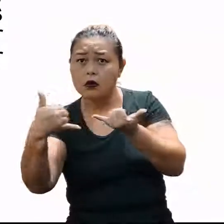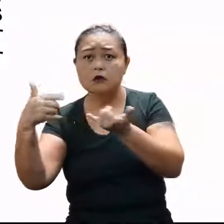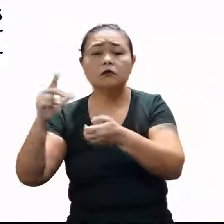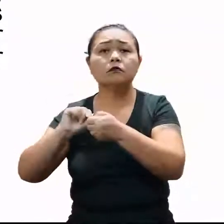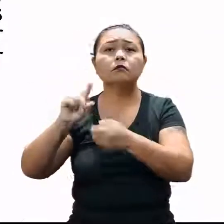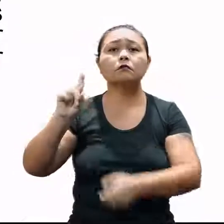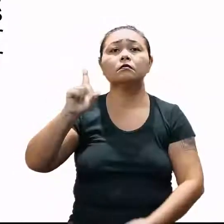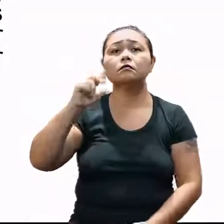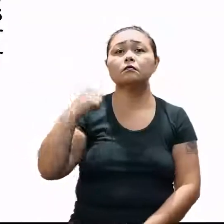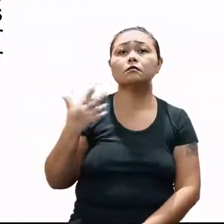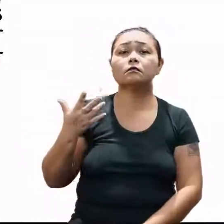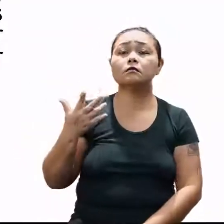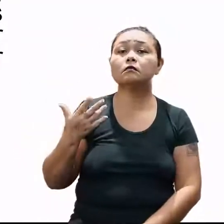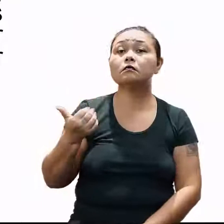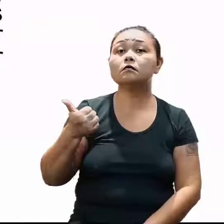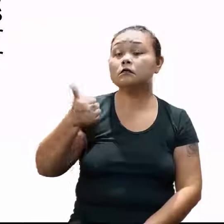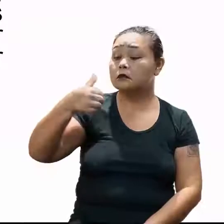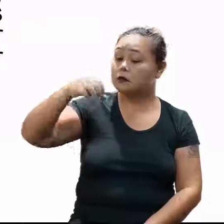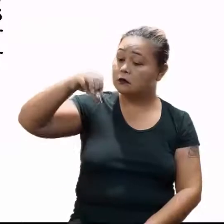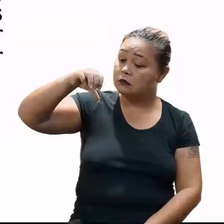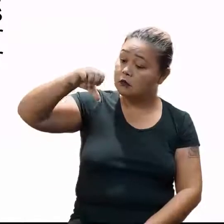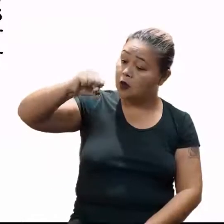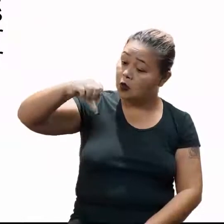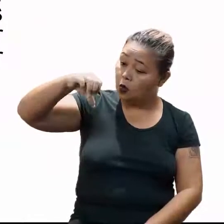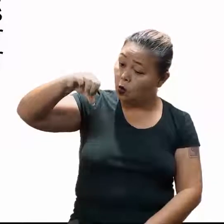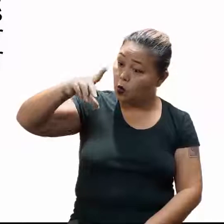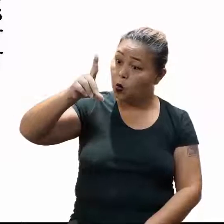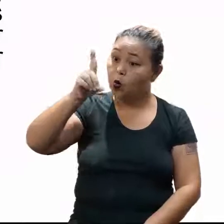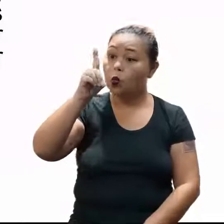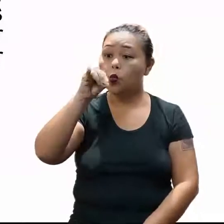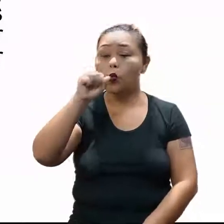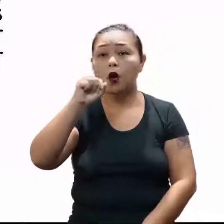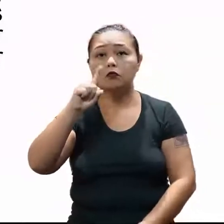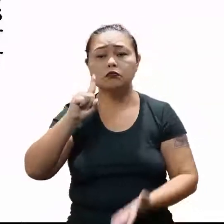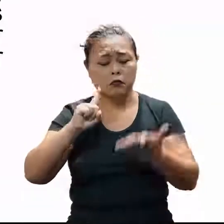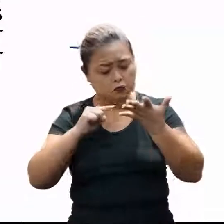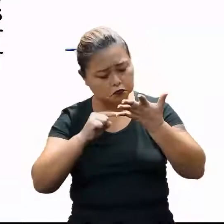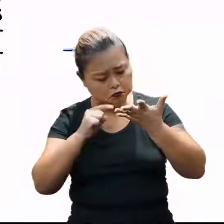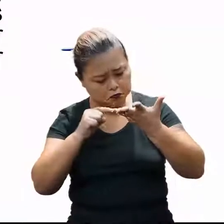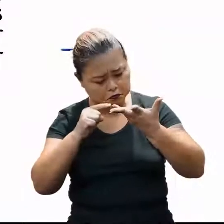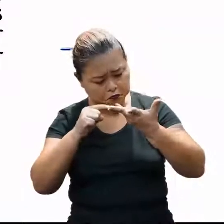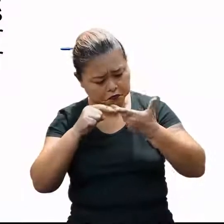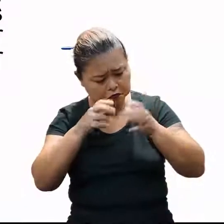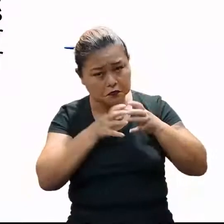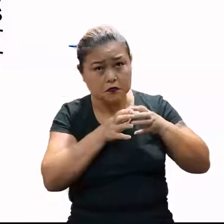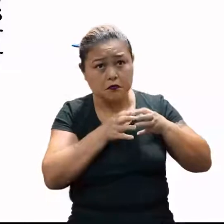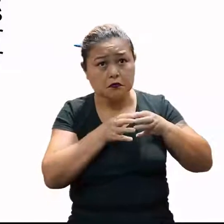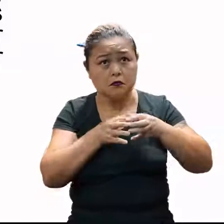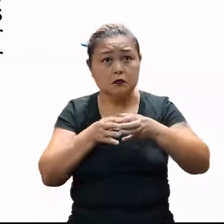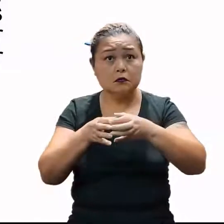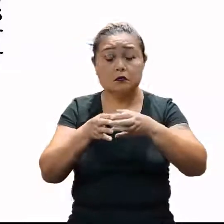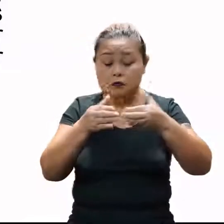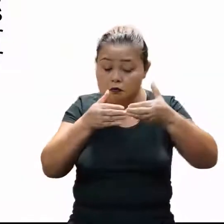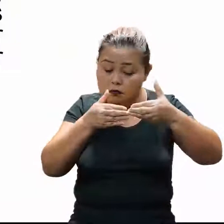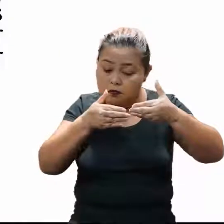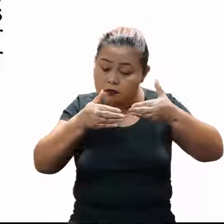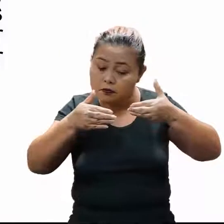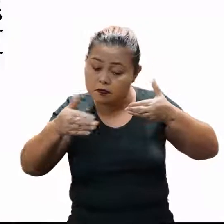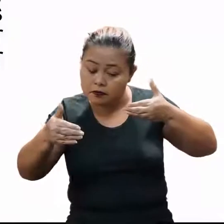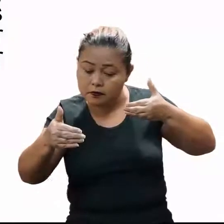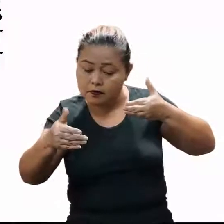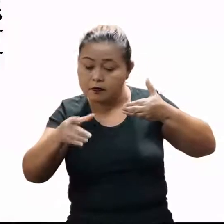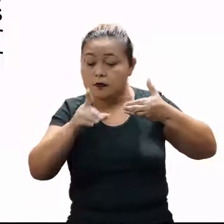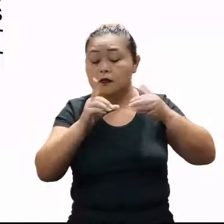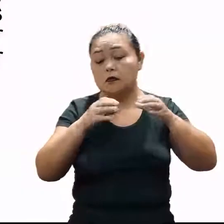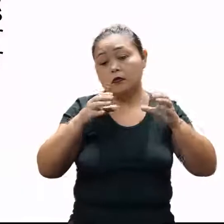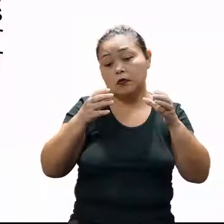traçada. Os 89 dias contados pelas expedições foram a partir da Diamantina, quando